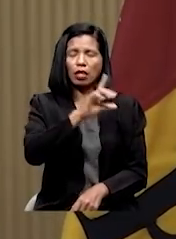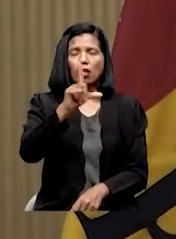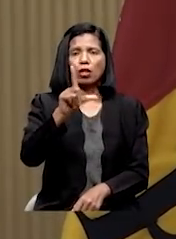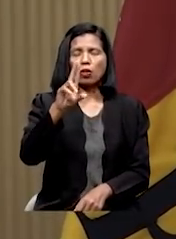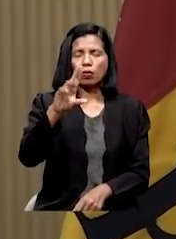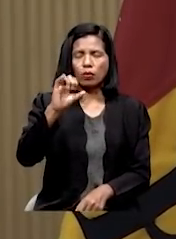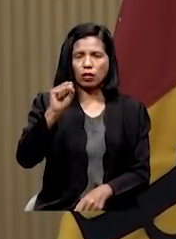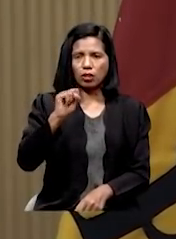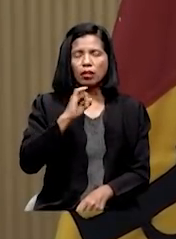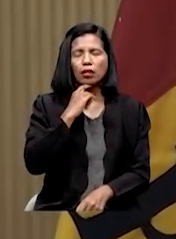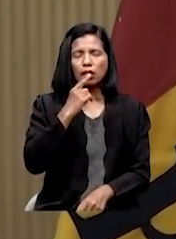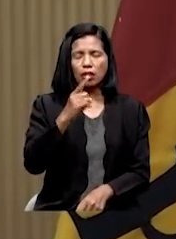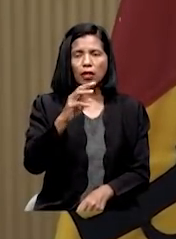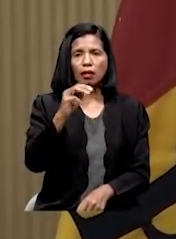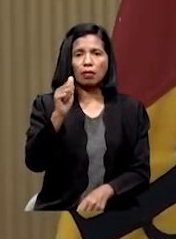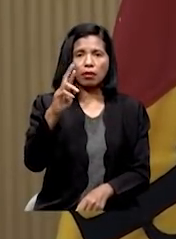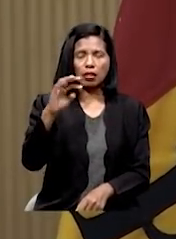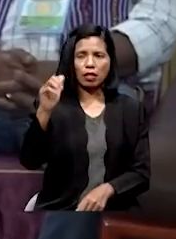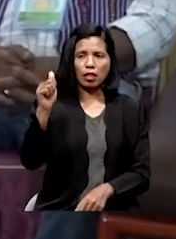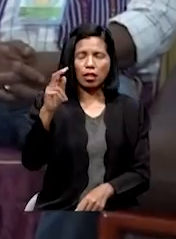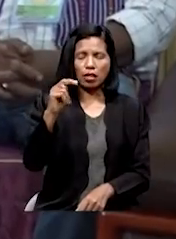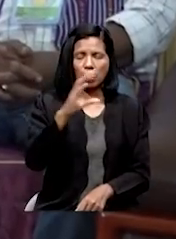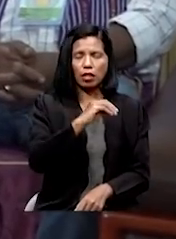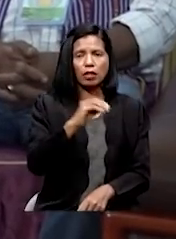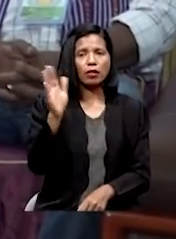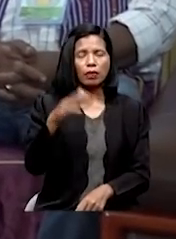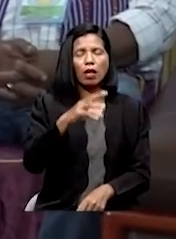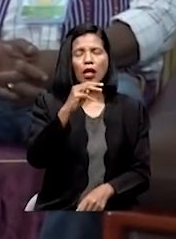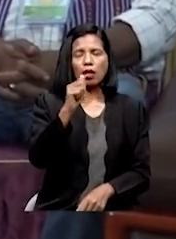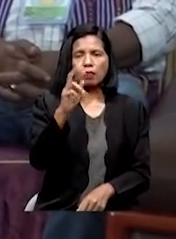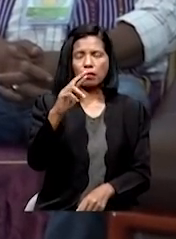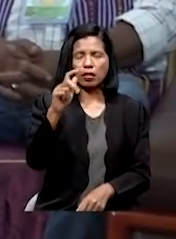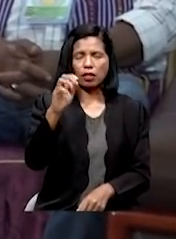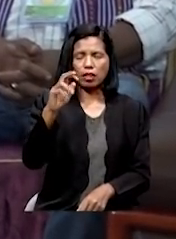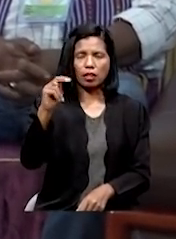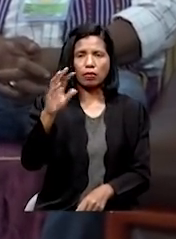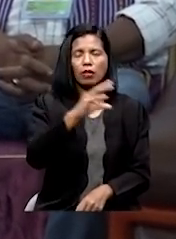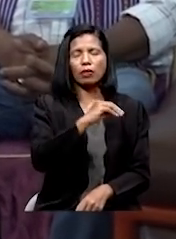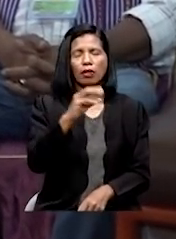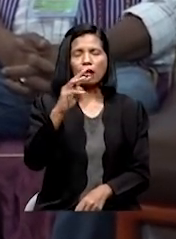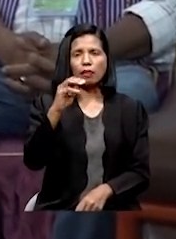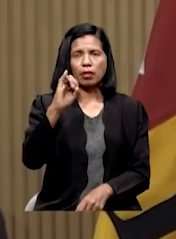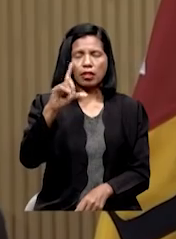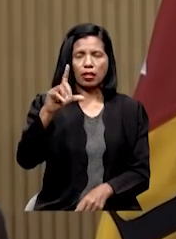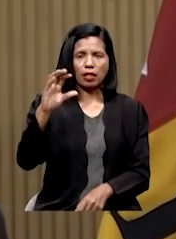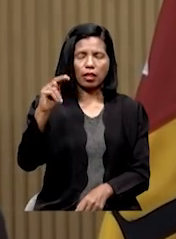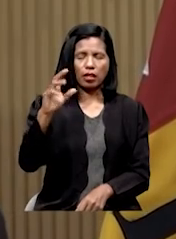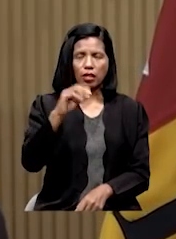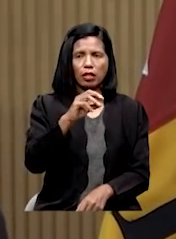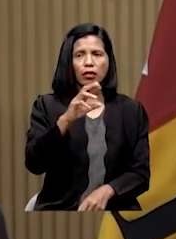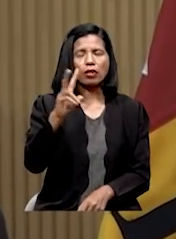Alves Tilman, Mariano Asanami Sabino, Martinho Guzmão, Milena Pires, Rosério Lobato, No